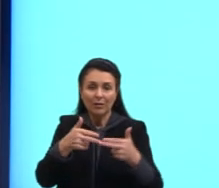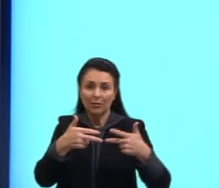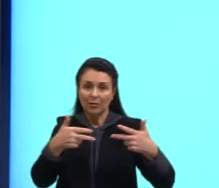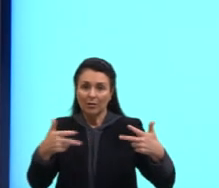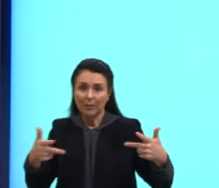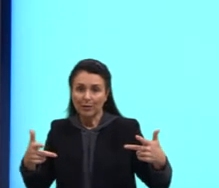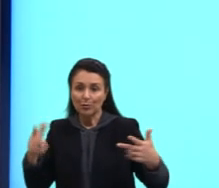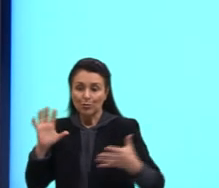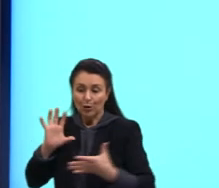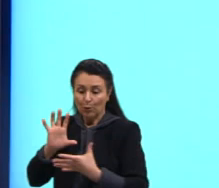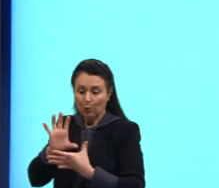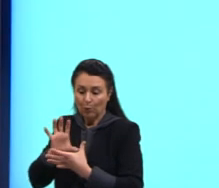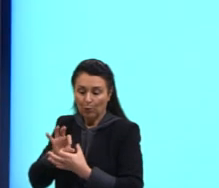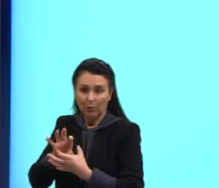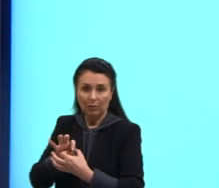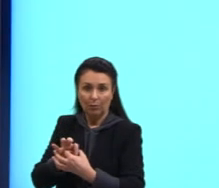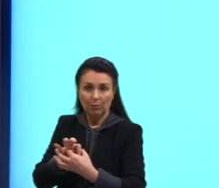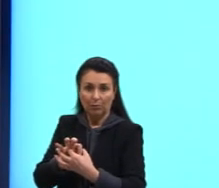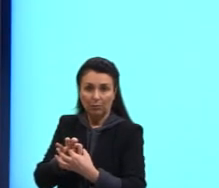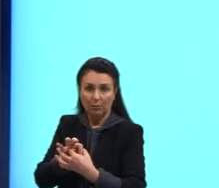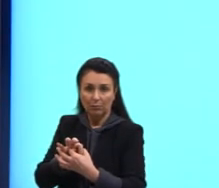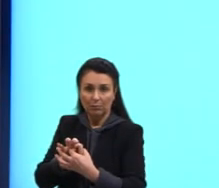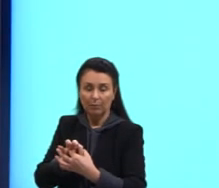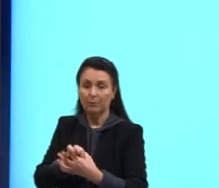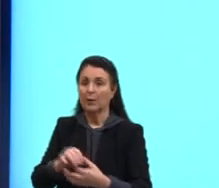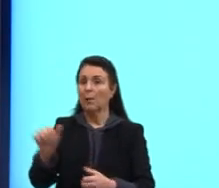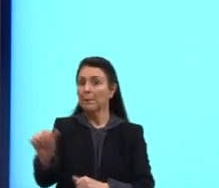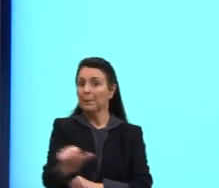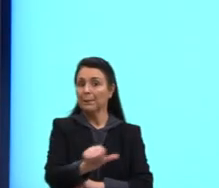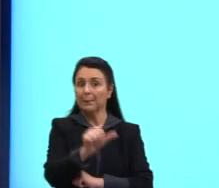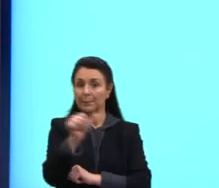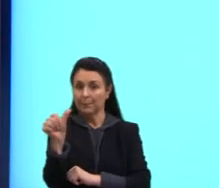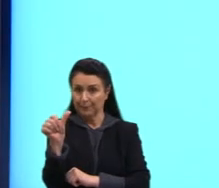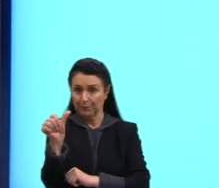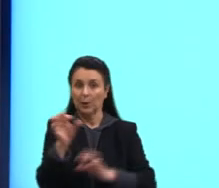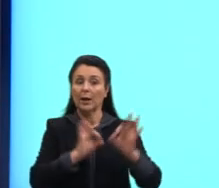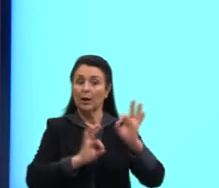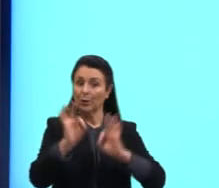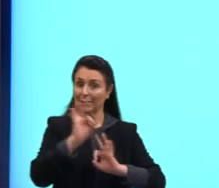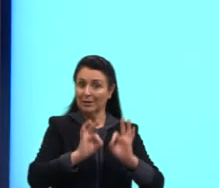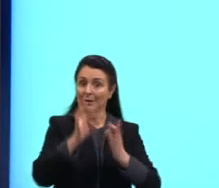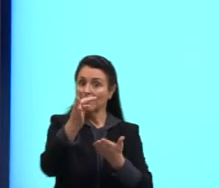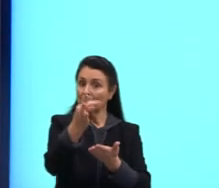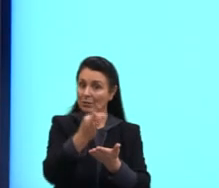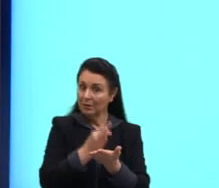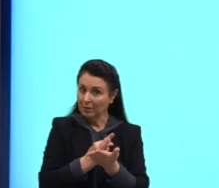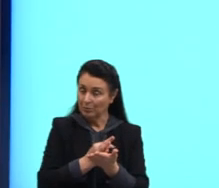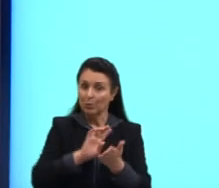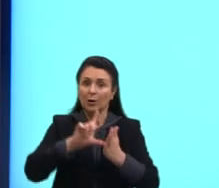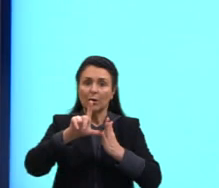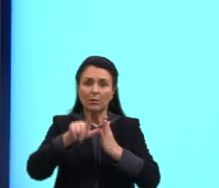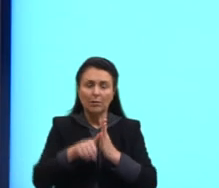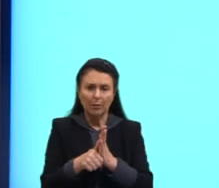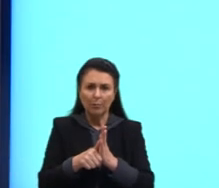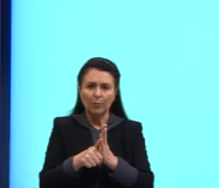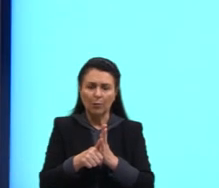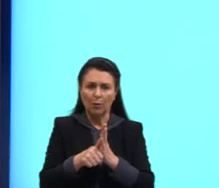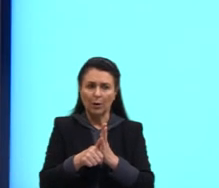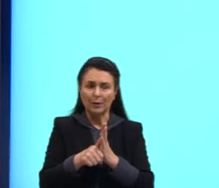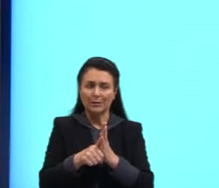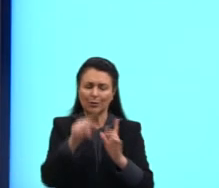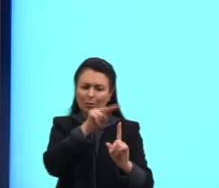coesão né então lá o primeiramente organizador textual né Depois sob essa Ótica